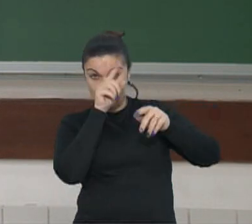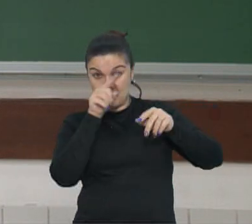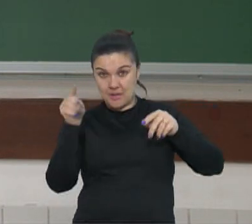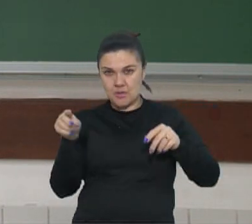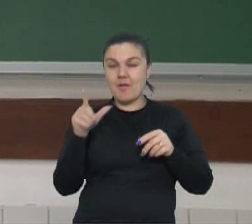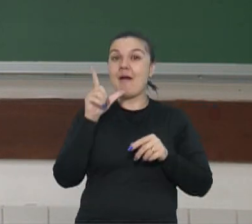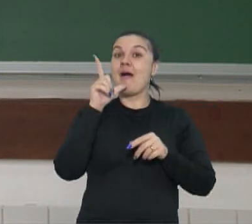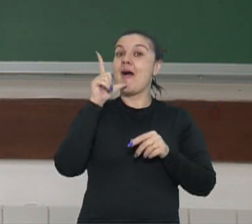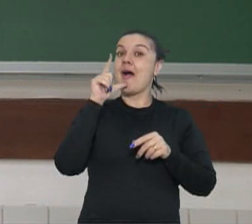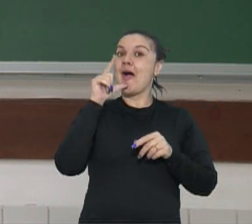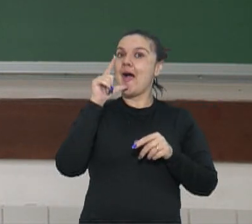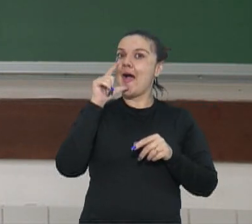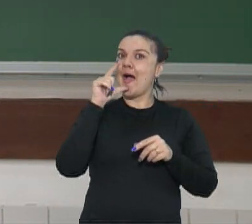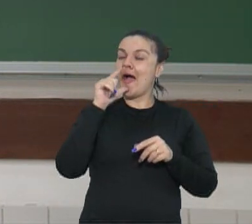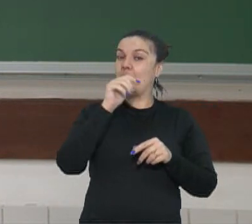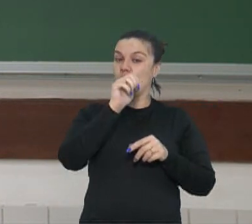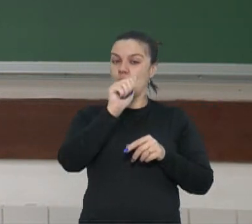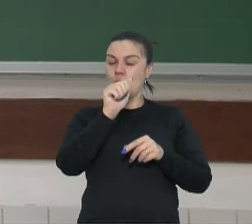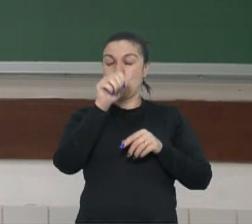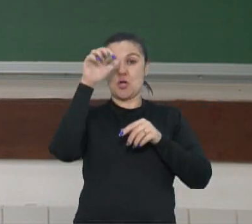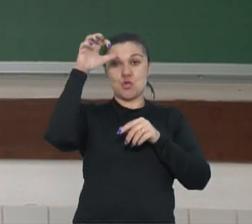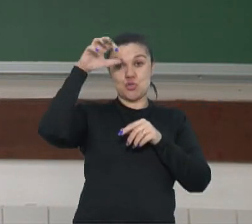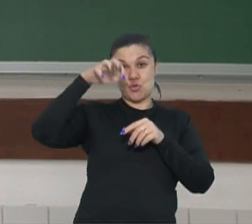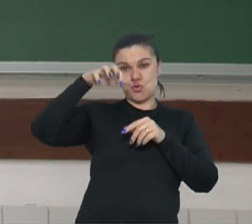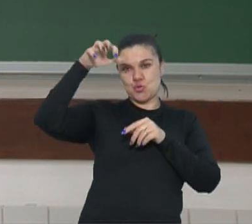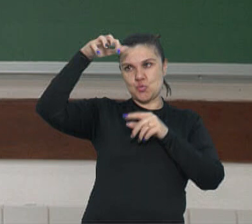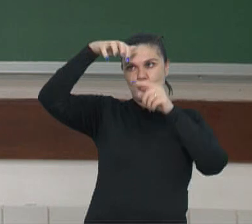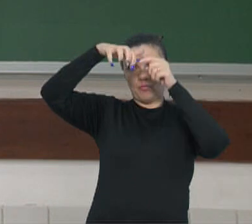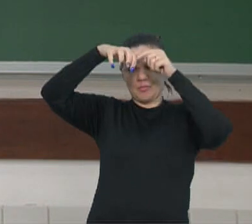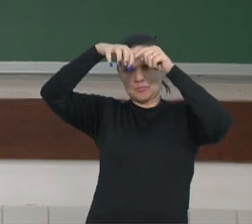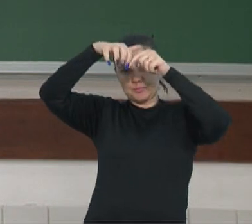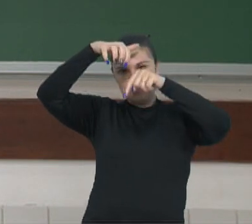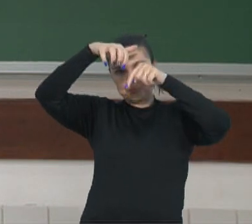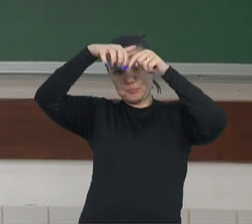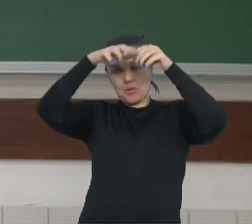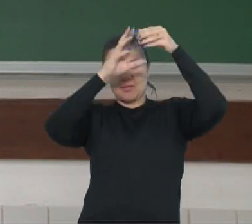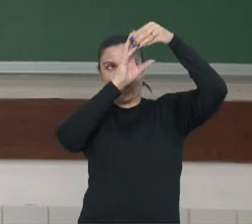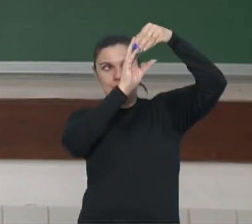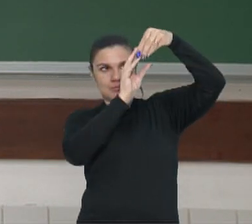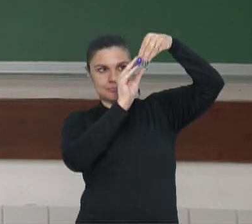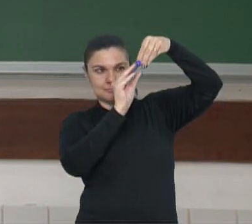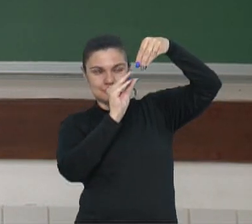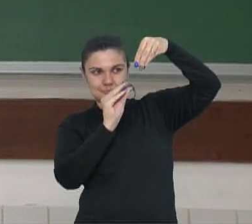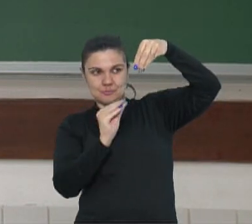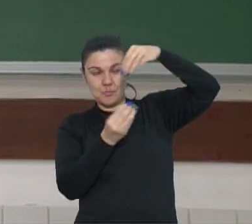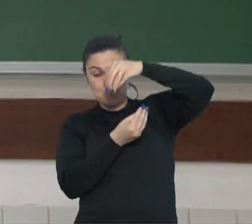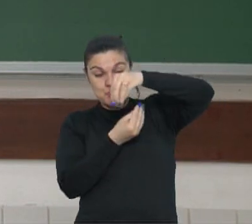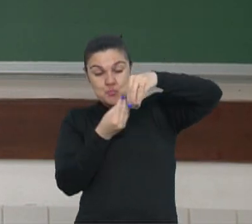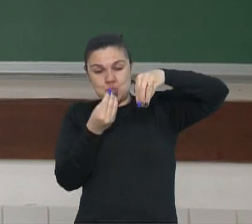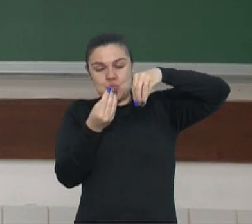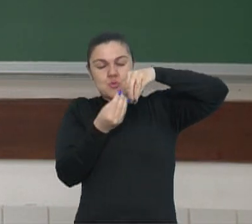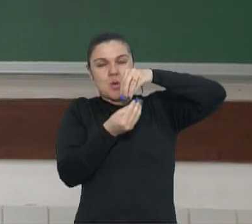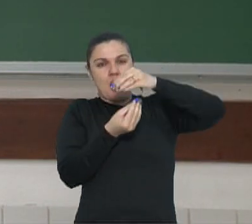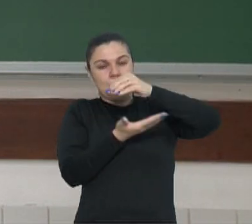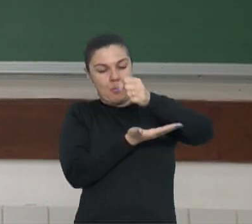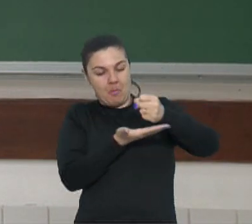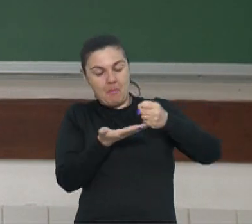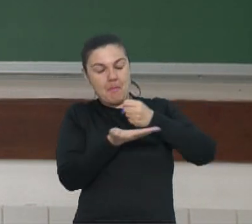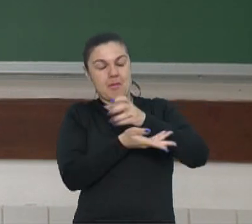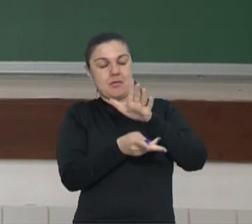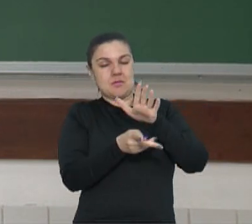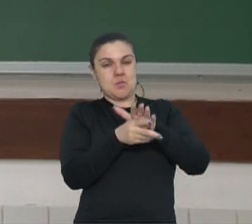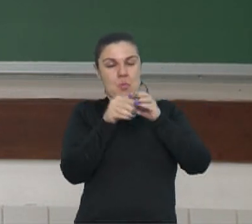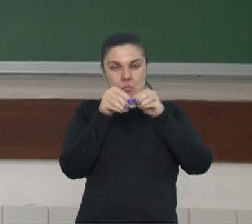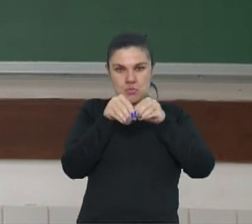É a água ácida da chuva percolando no solo, reagindo com elementos básicos do